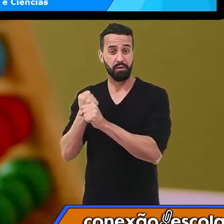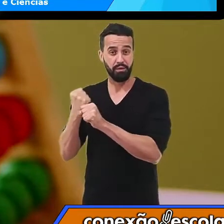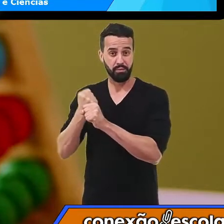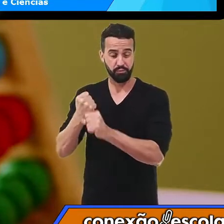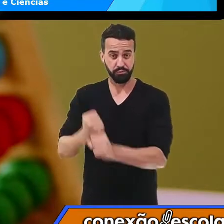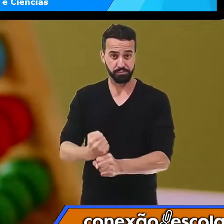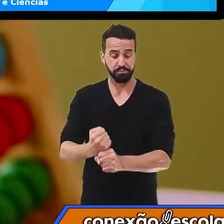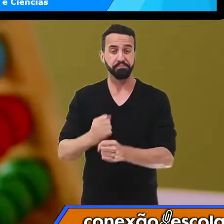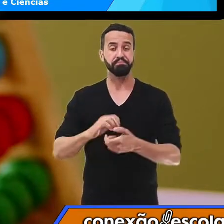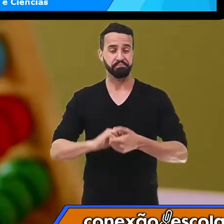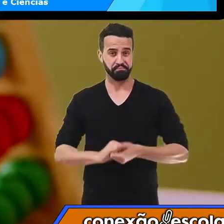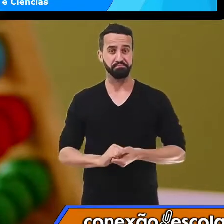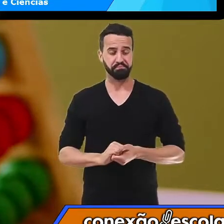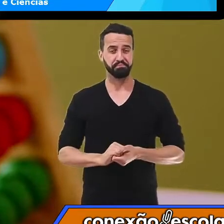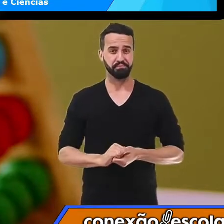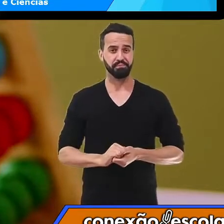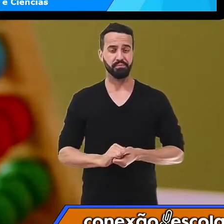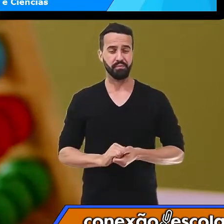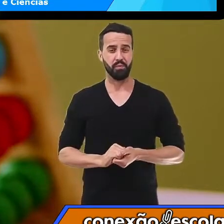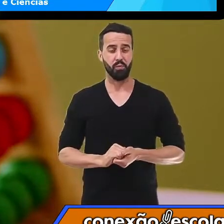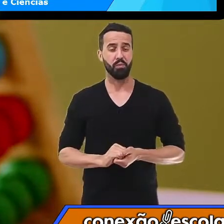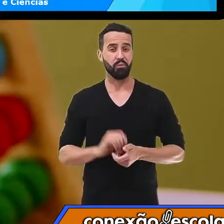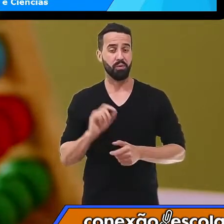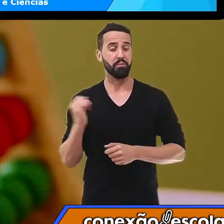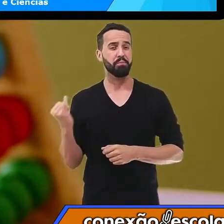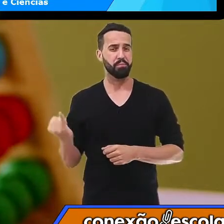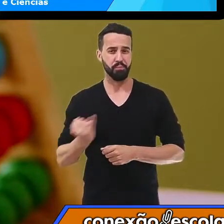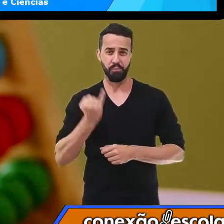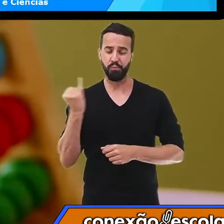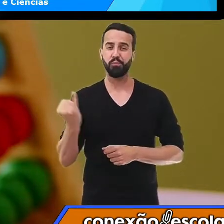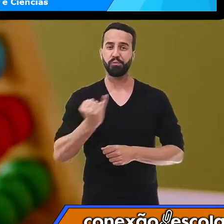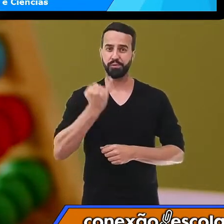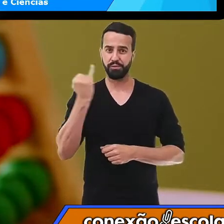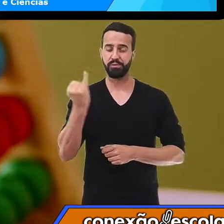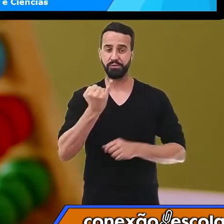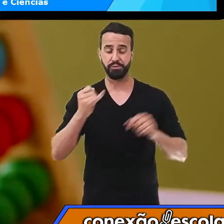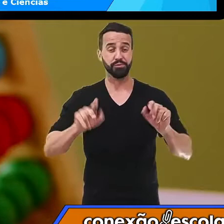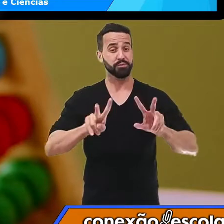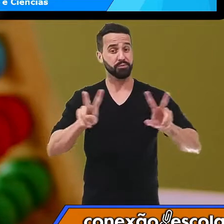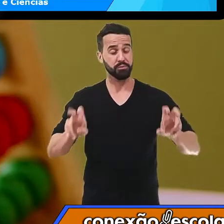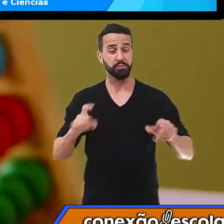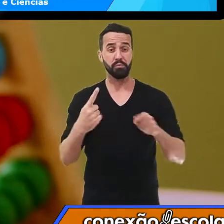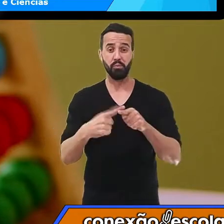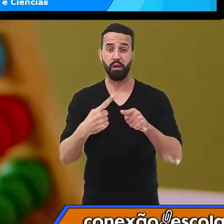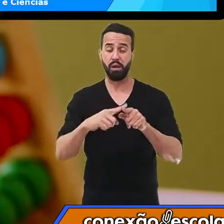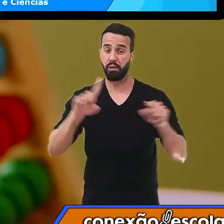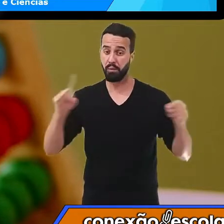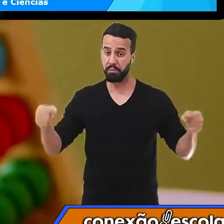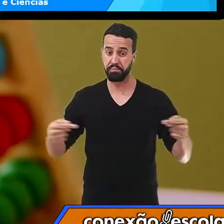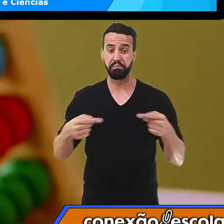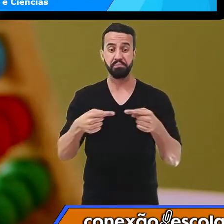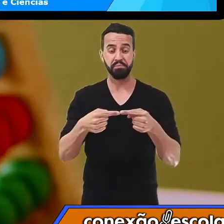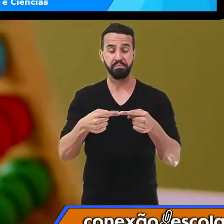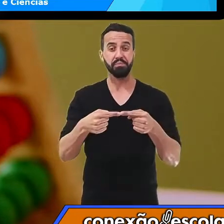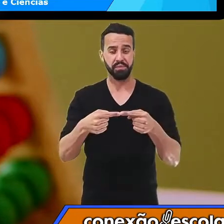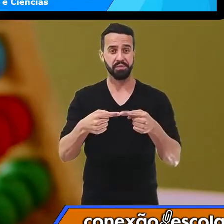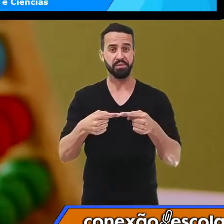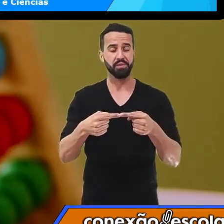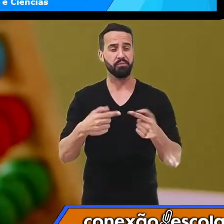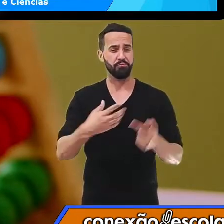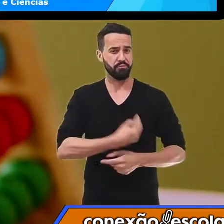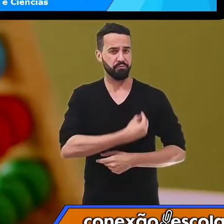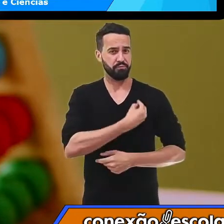décadas e, sem dúvida, são bastante relevantes, pois dizem respeito, estão associados